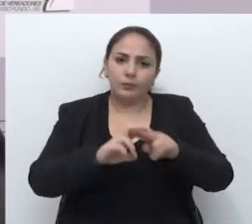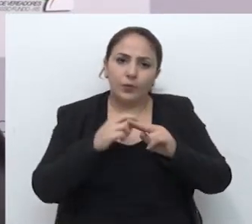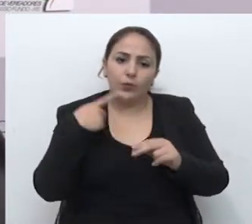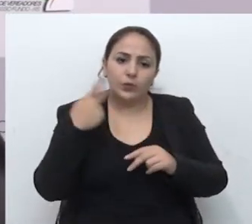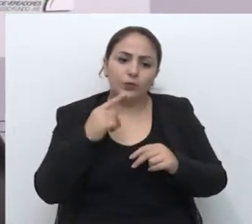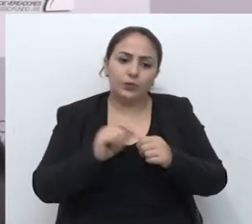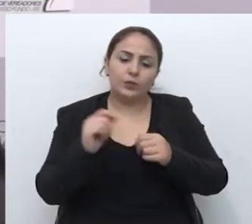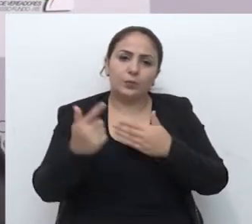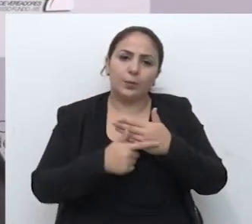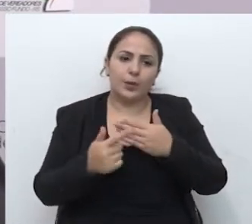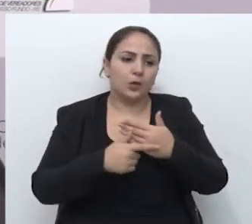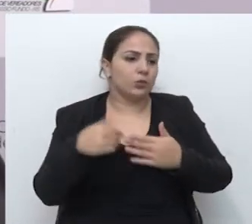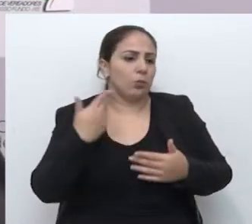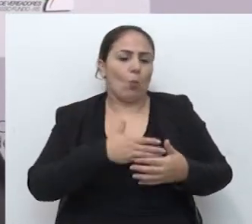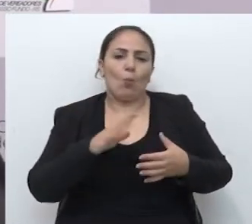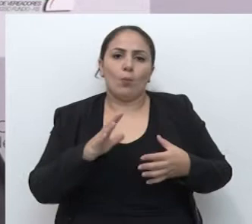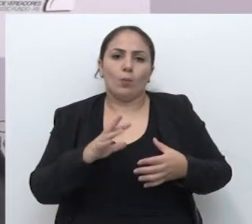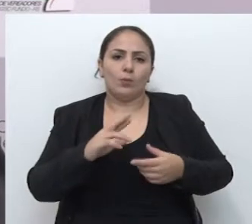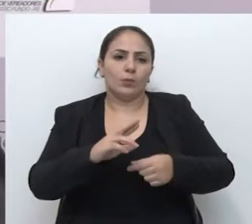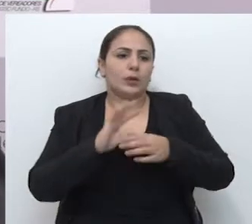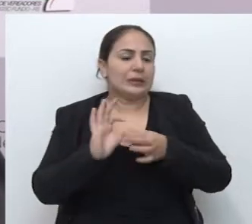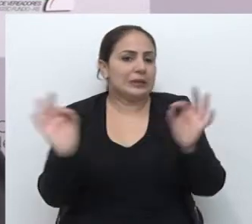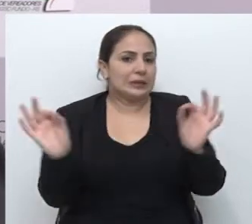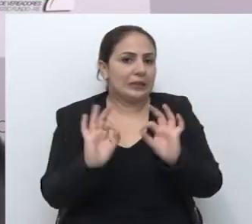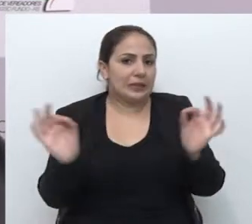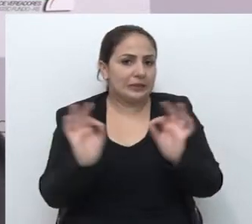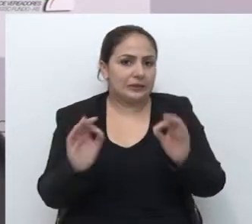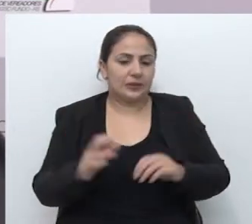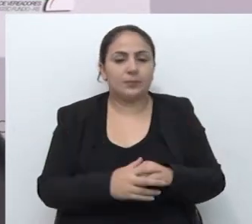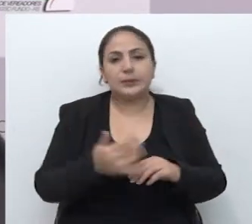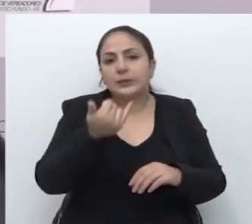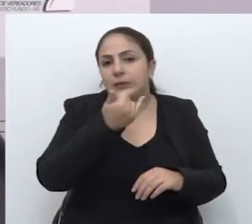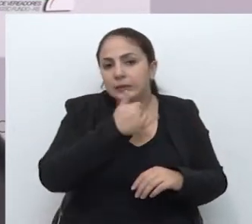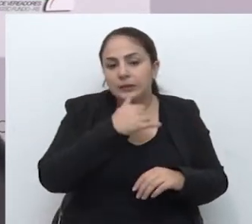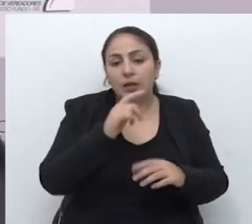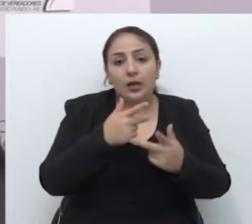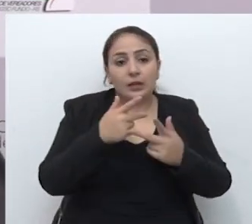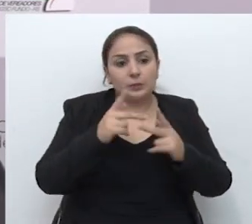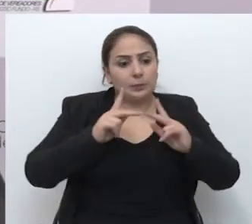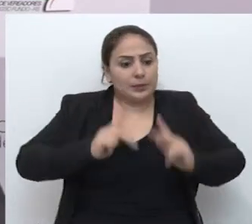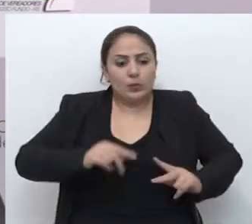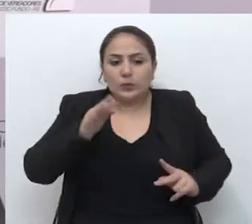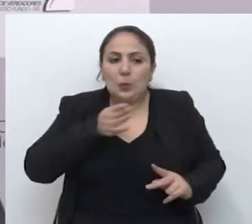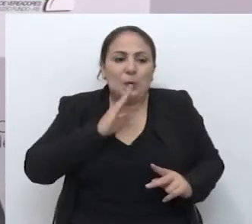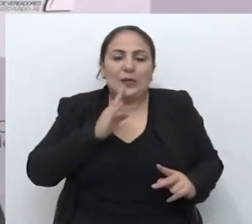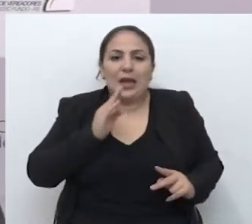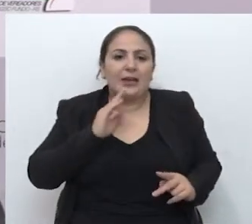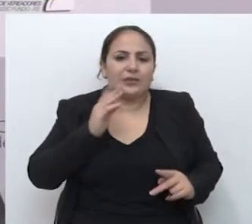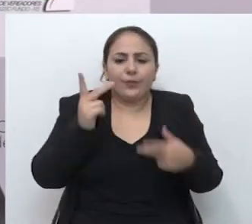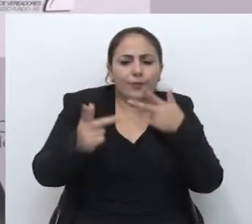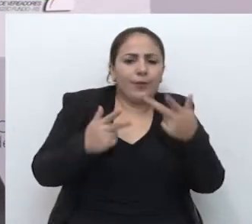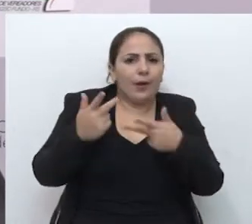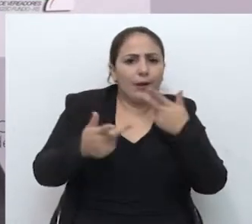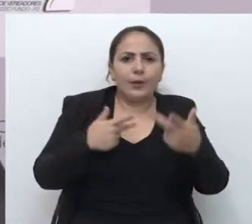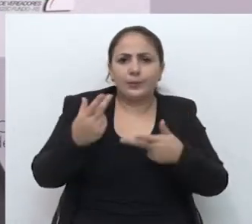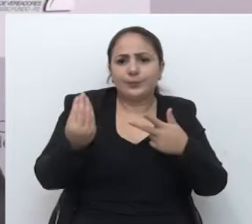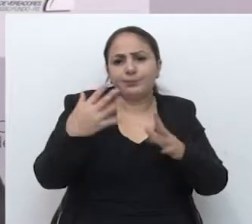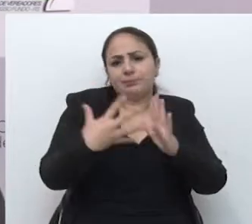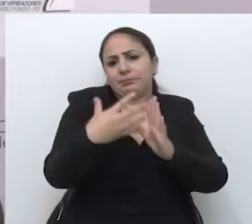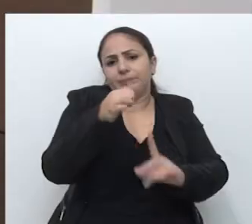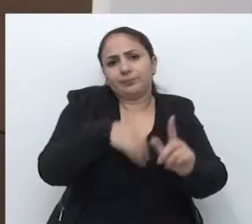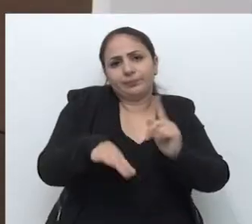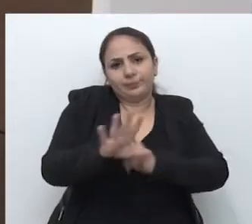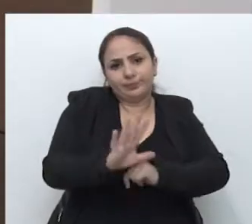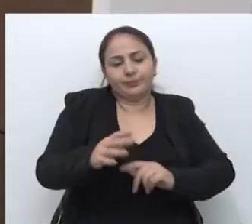vereadores fazem a parte deles, nós não estamos segurando nada. Mas, infelizmente, as pessoas não têm conhecimento das coisas e colocam aquilo que acham que devem colocar nas